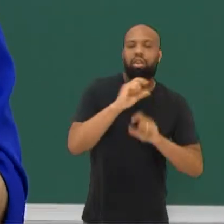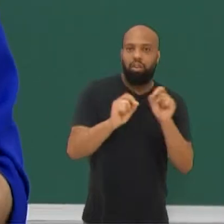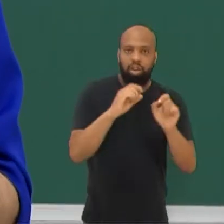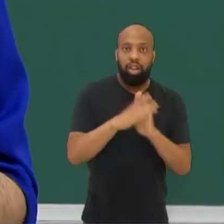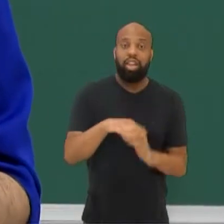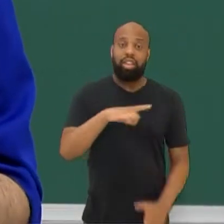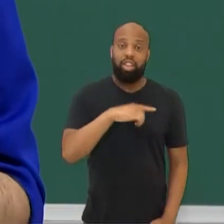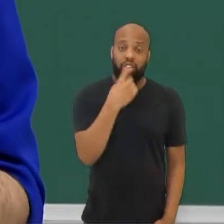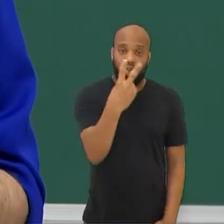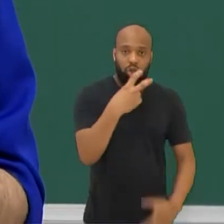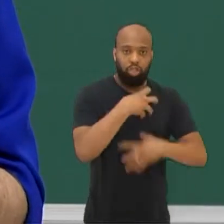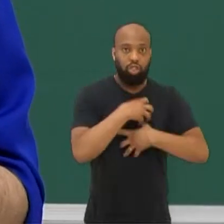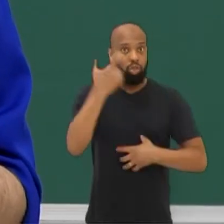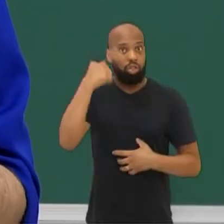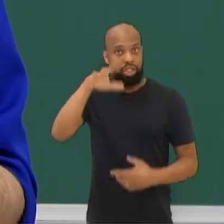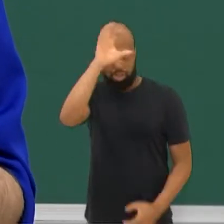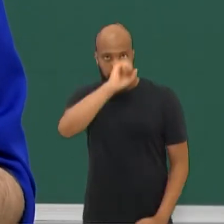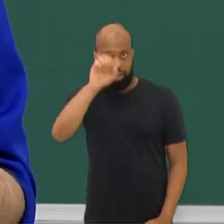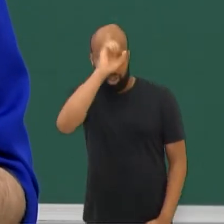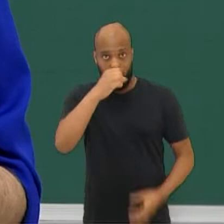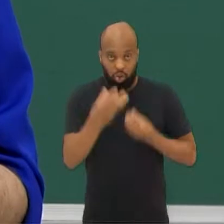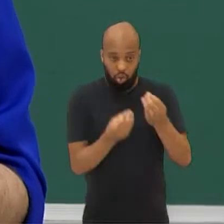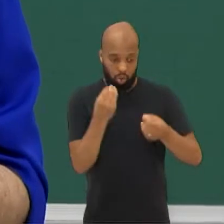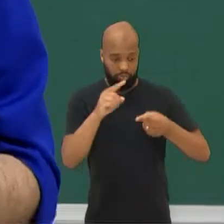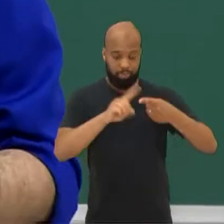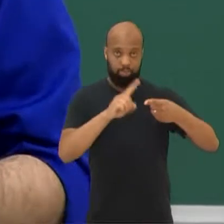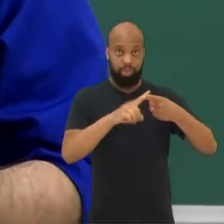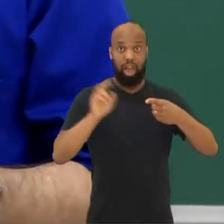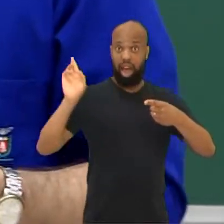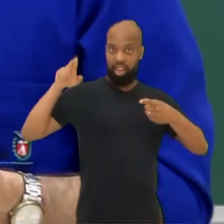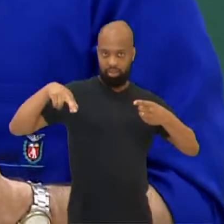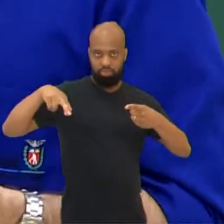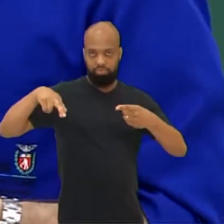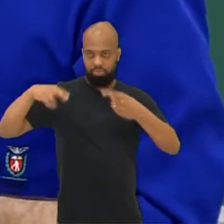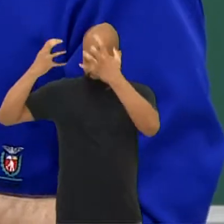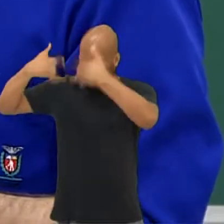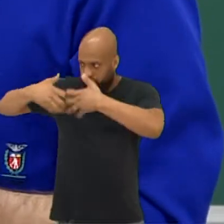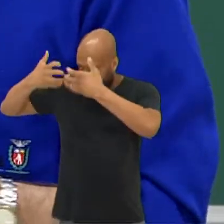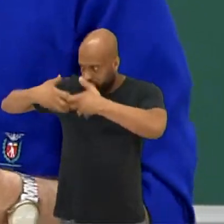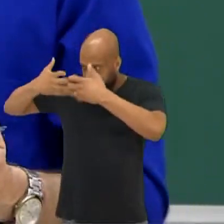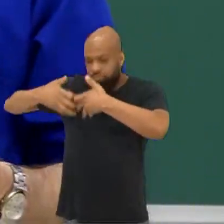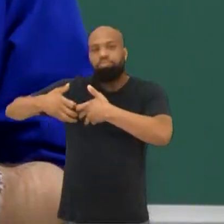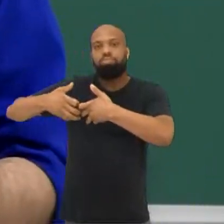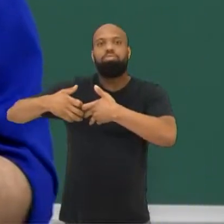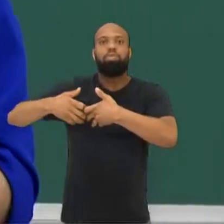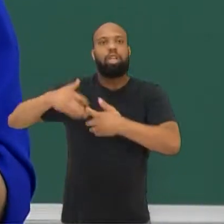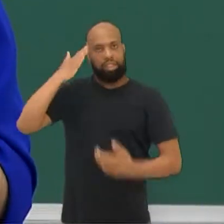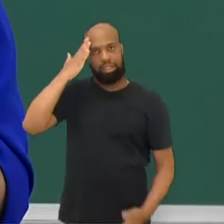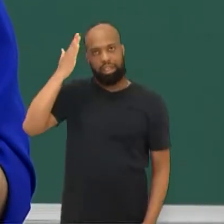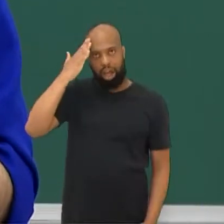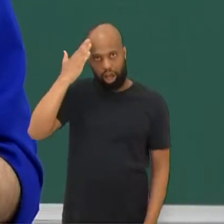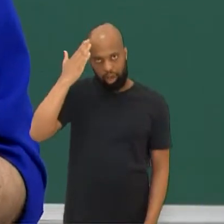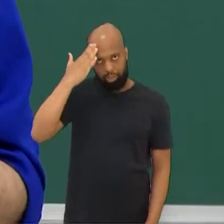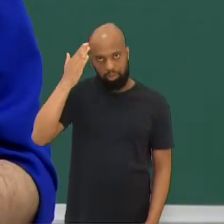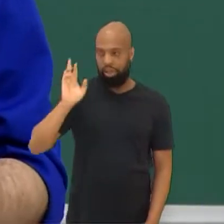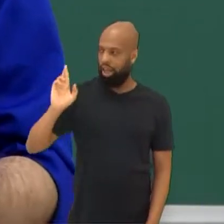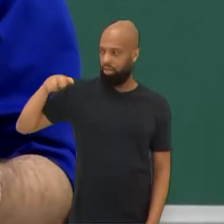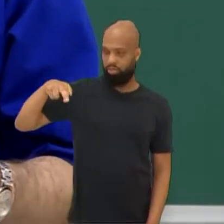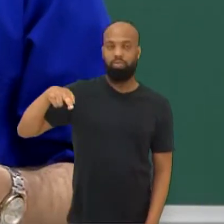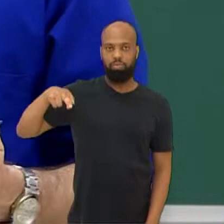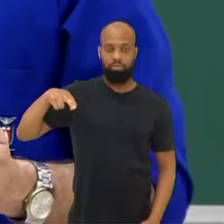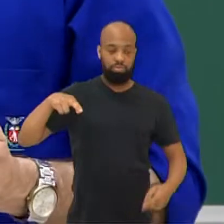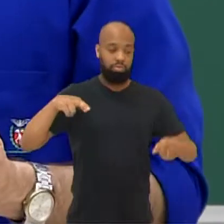existe duas formas de a gente aprender, né? Através da razão, né? E nós conhecemos essa corrente como